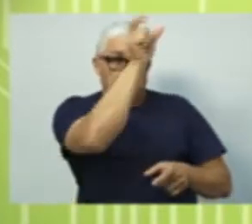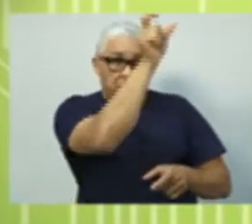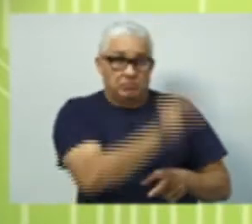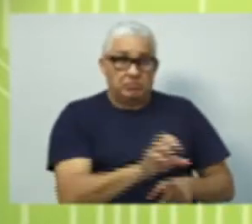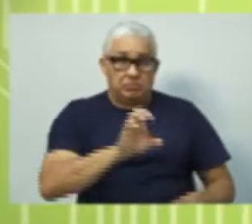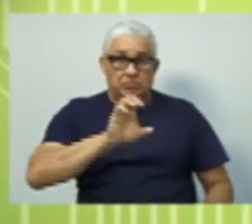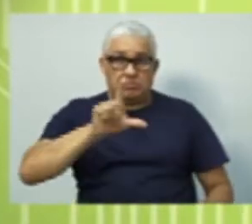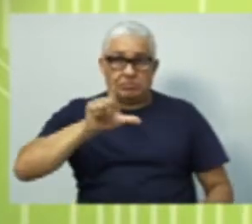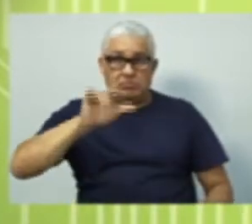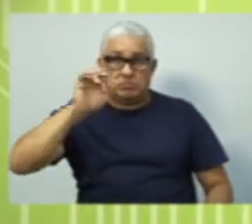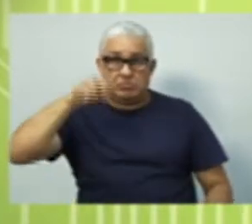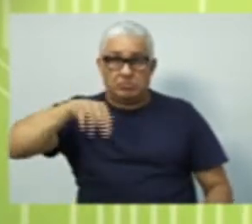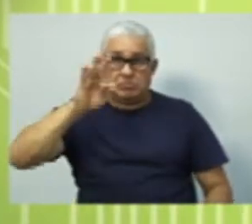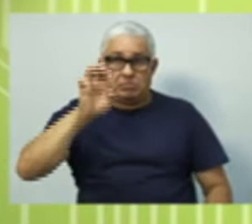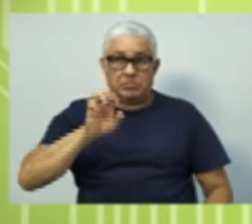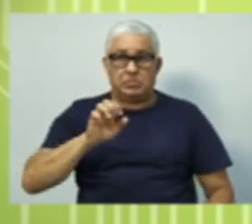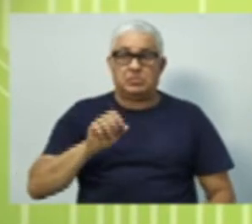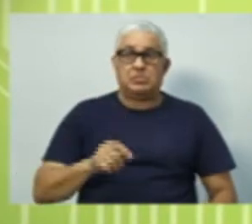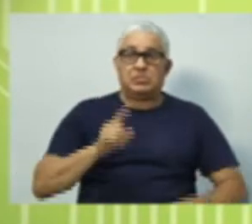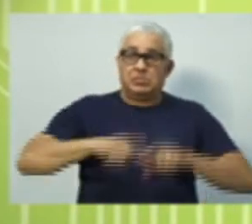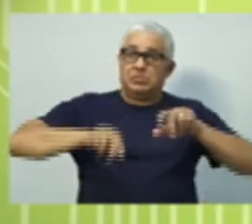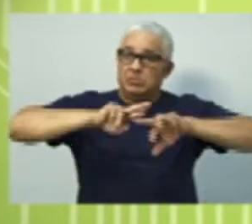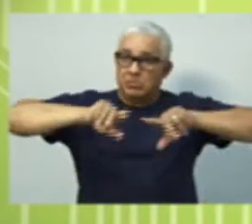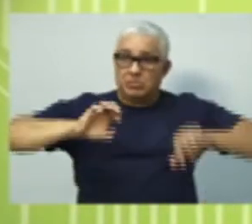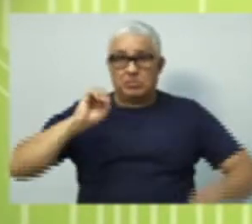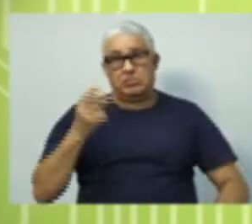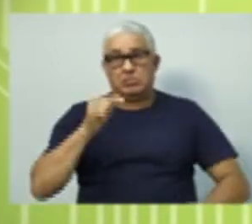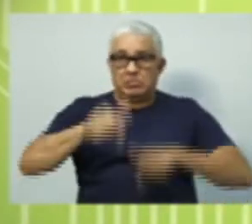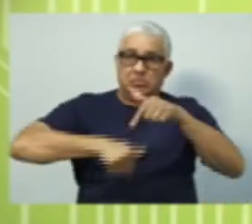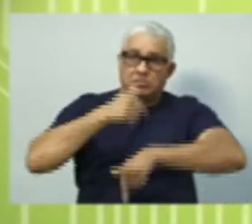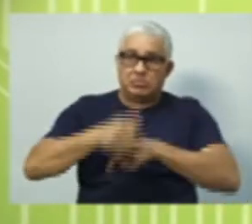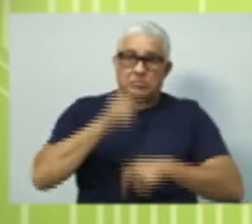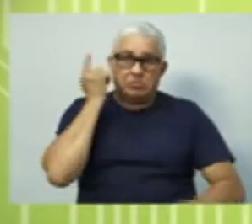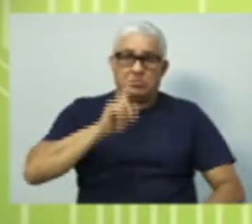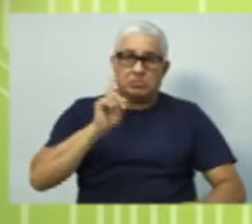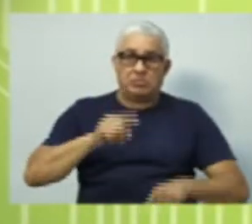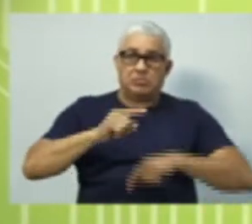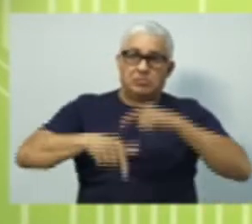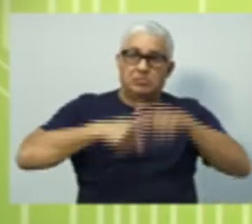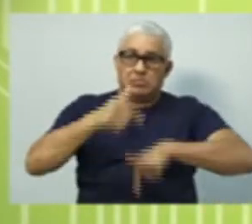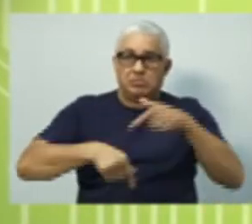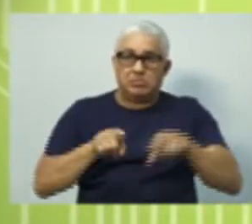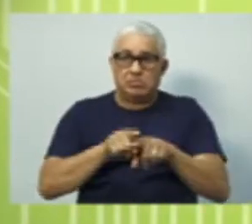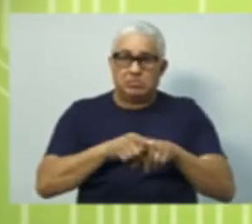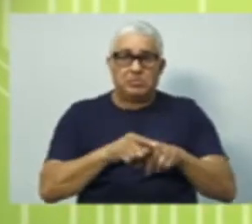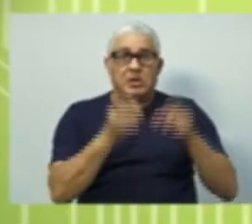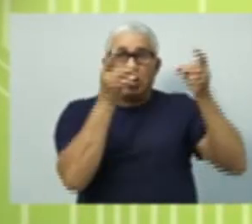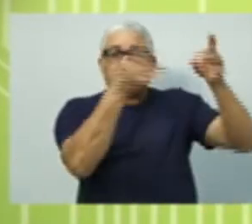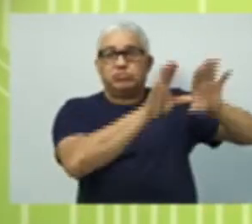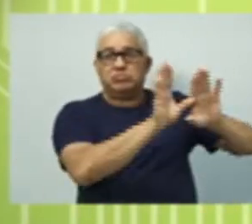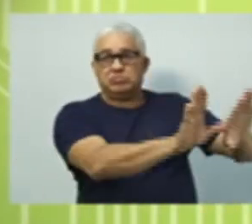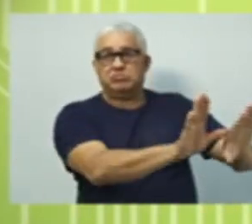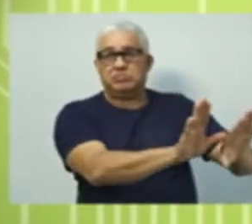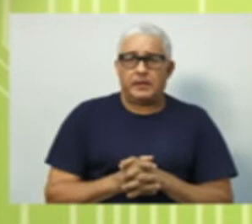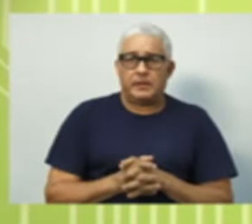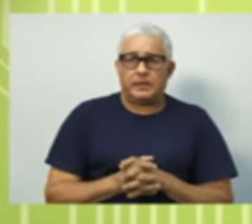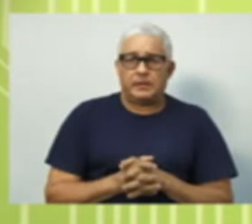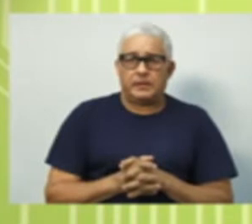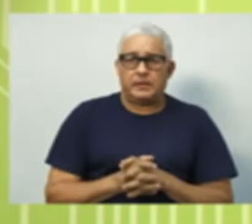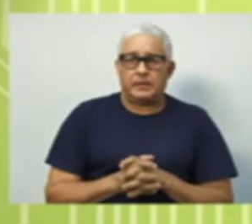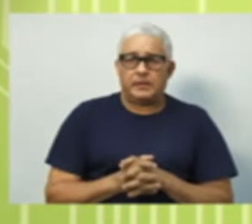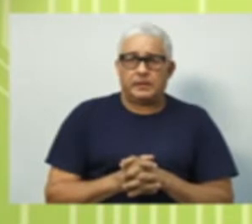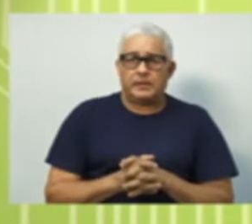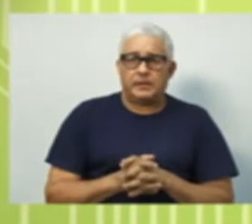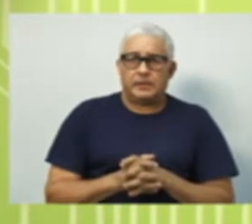dizer ou definir essa quantidade, o que eu vou orçar de produção, é exatamente o que? A demanda, é a necessidade, é o desejo,